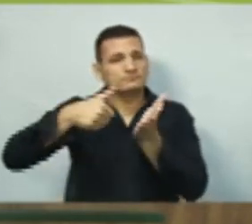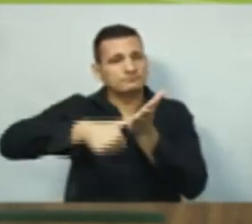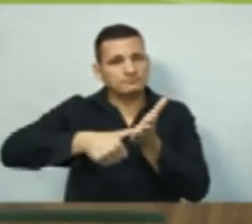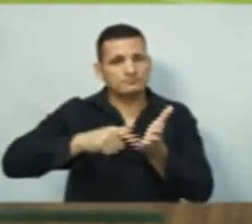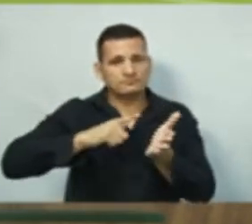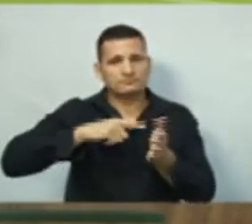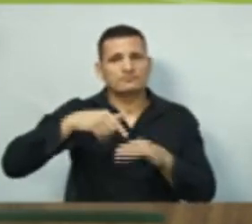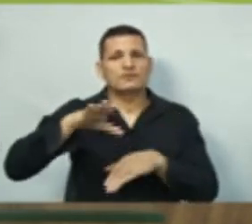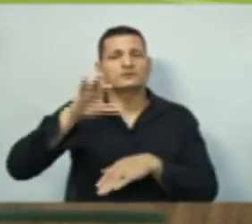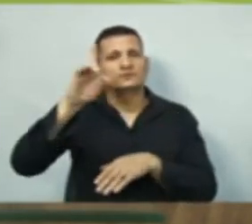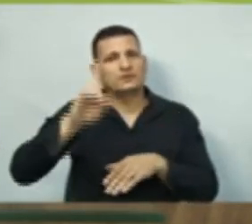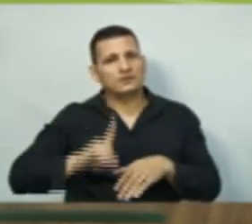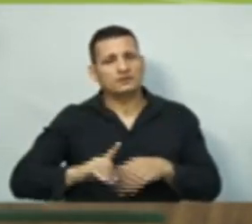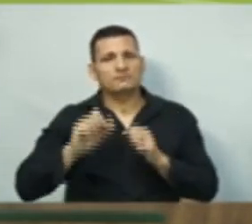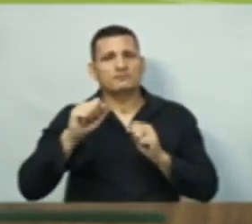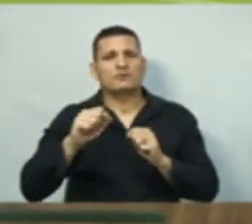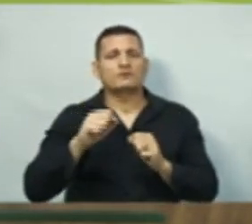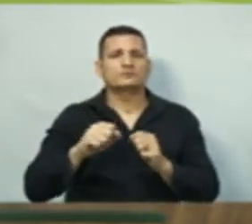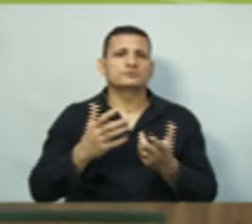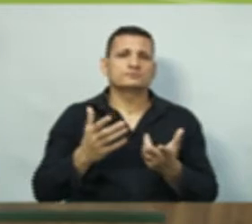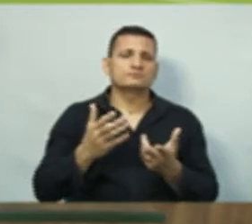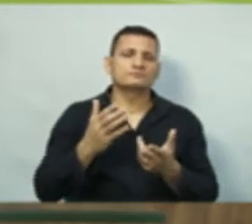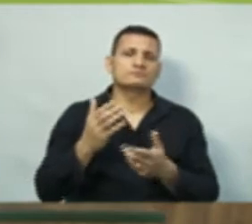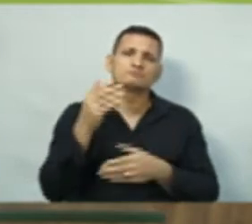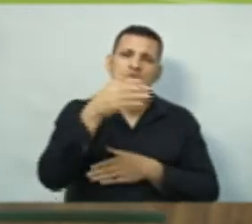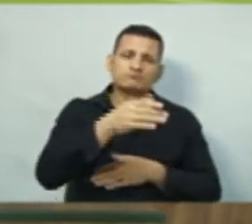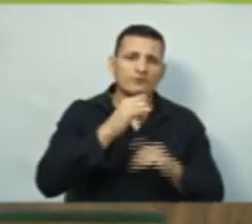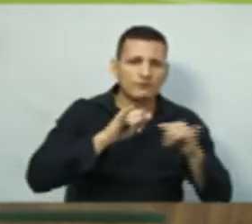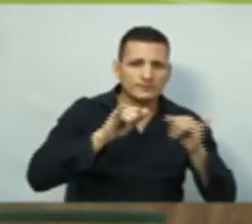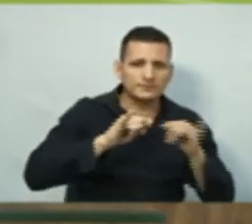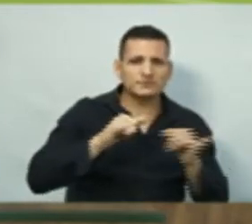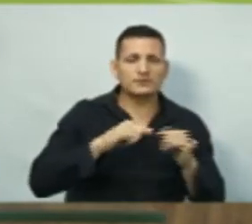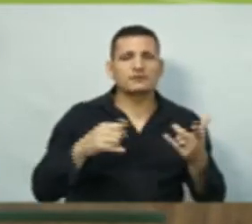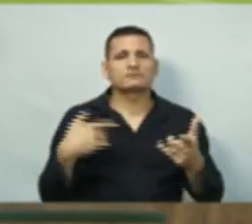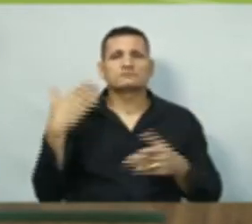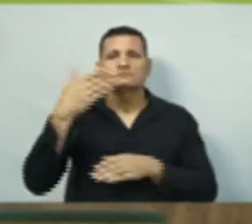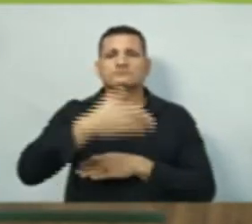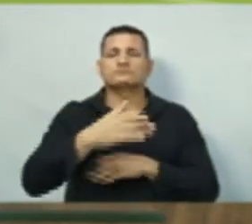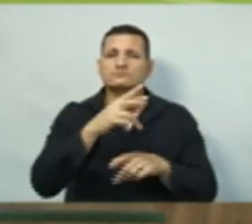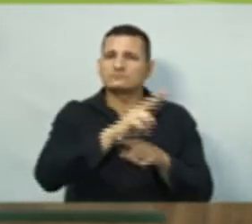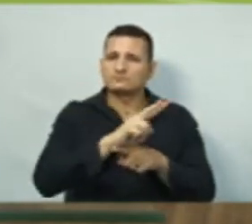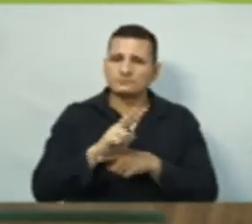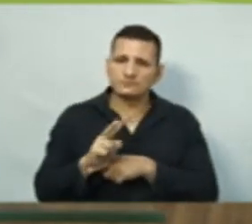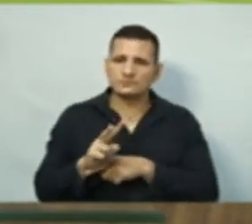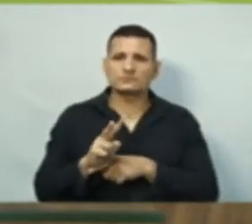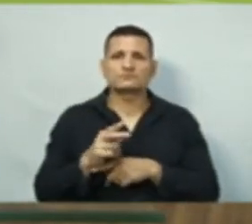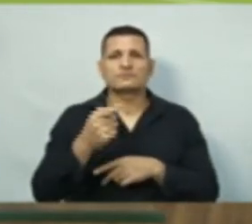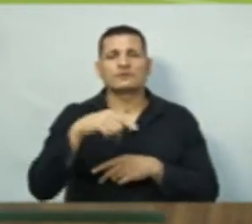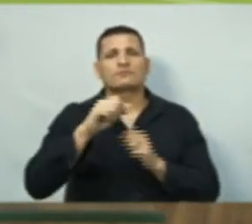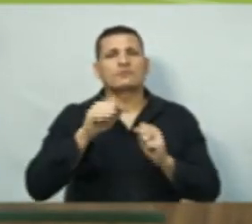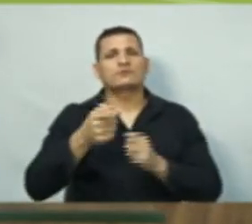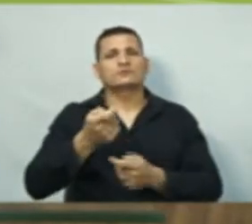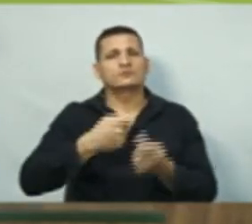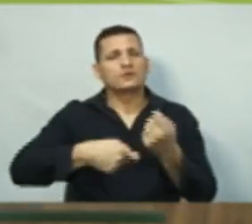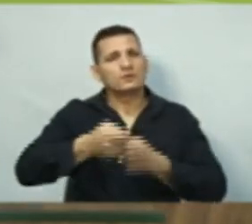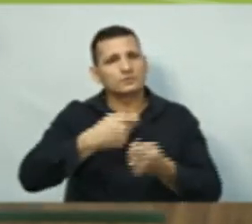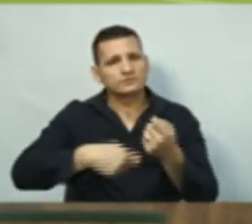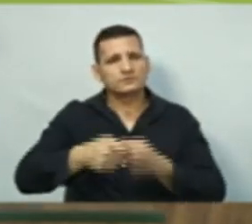direitos, elas podem buscar assessoria de maior qualidade, elas vão ter acesso a financiamento, elas podem negociar